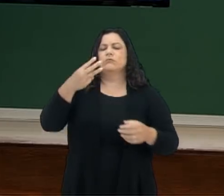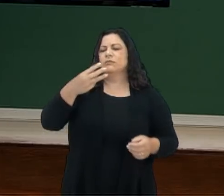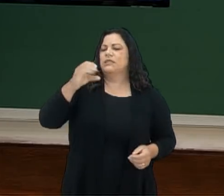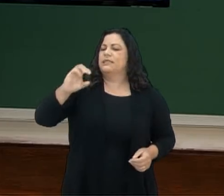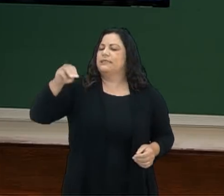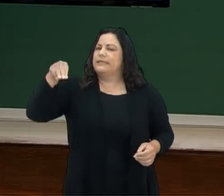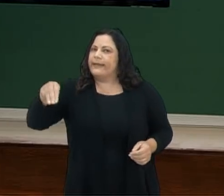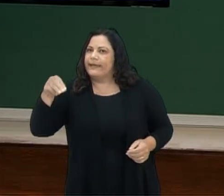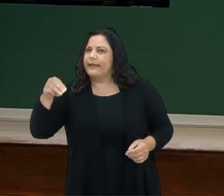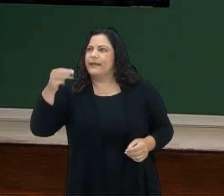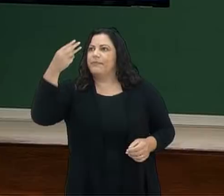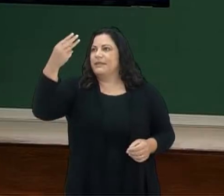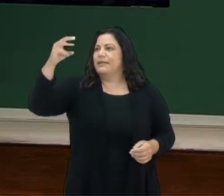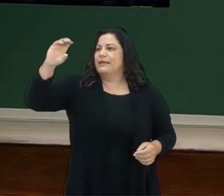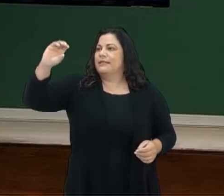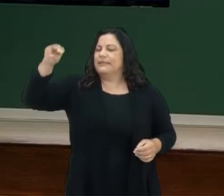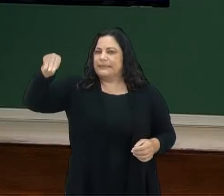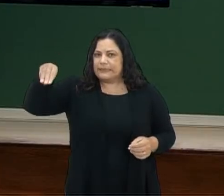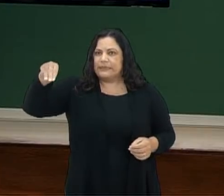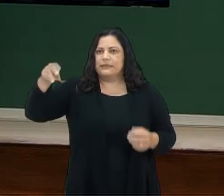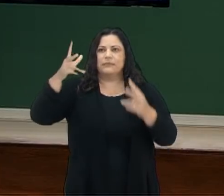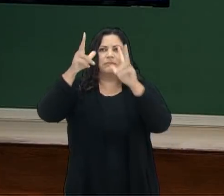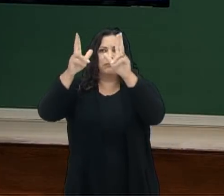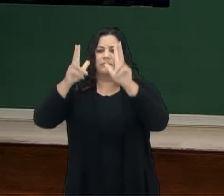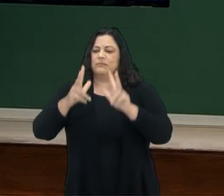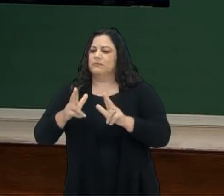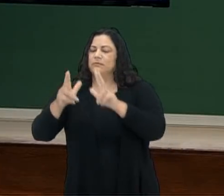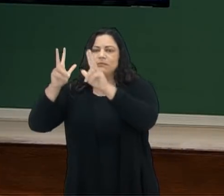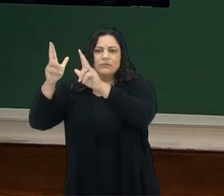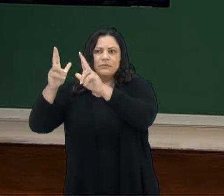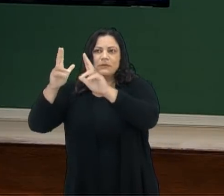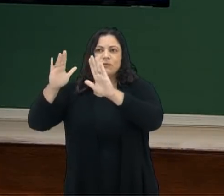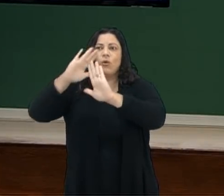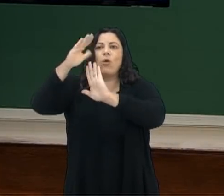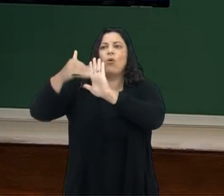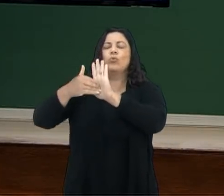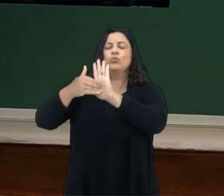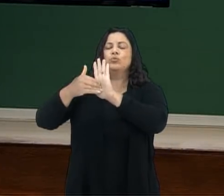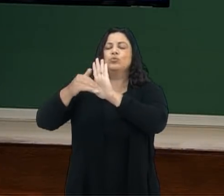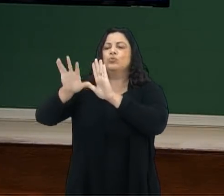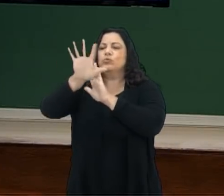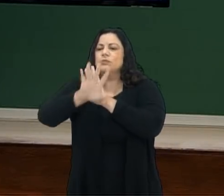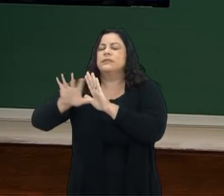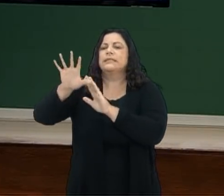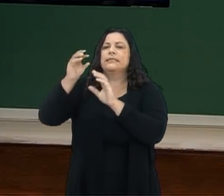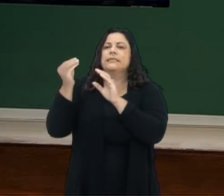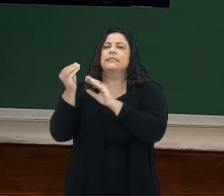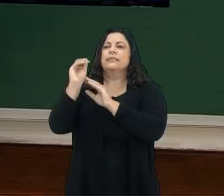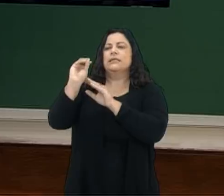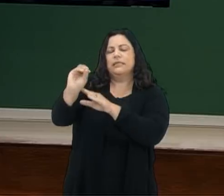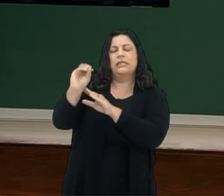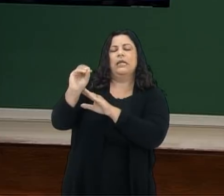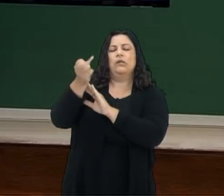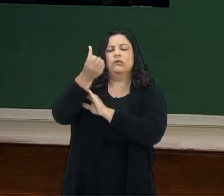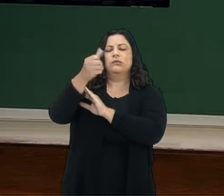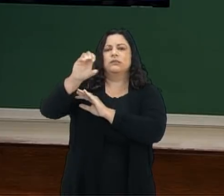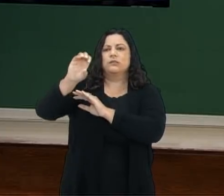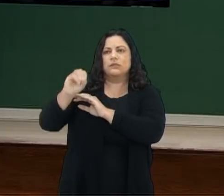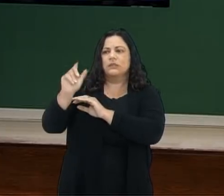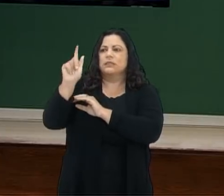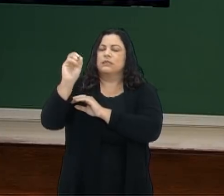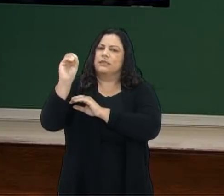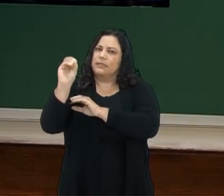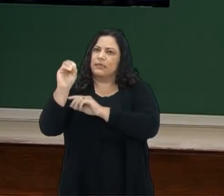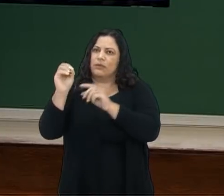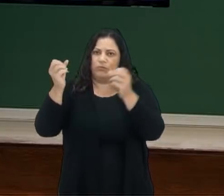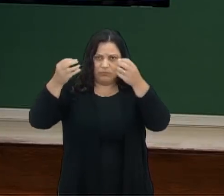3 centímetros, esse lado também 3 centímetros. E todos os ângulos aqui dentro são congruentes, 60 graus, 60 graus, 60 graus,